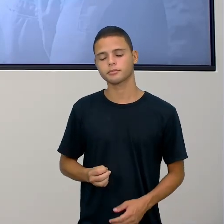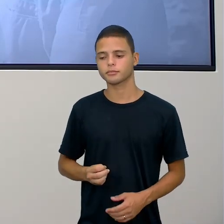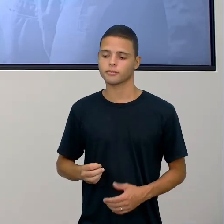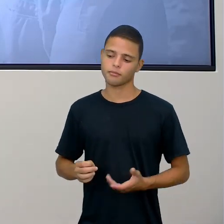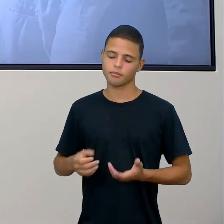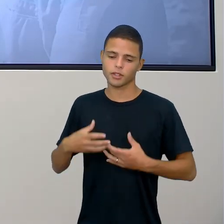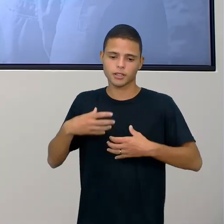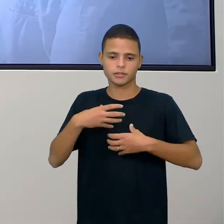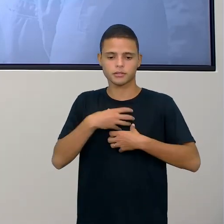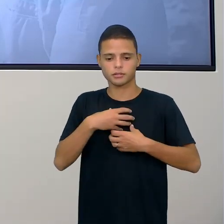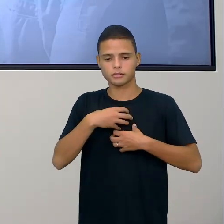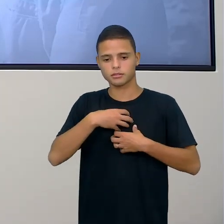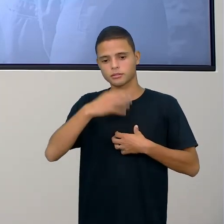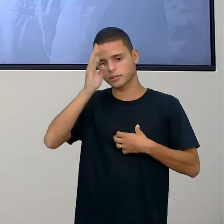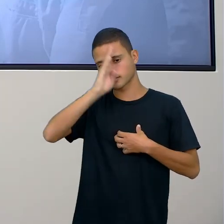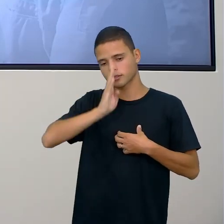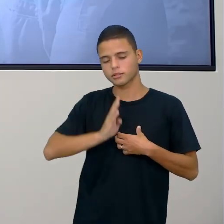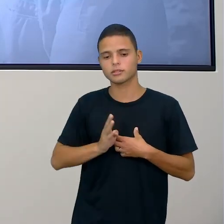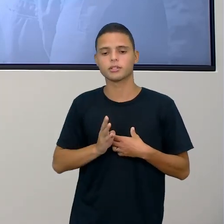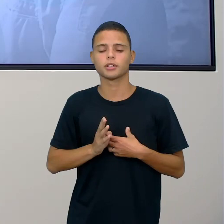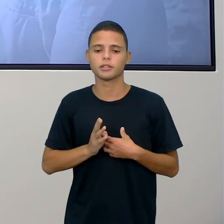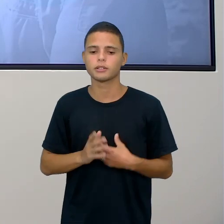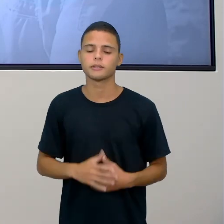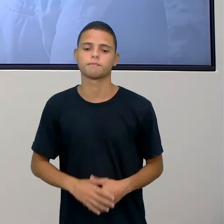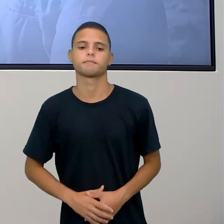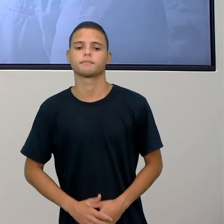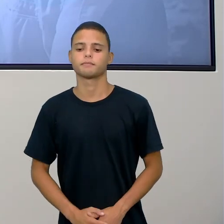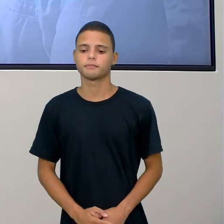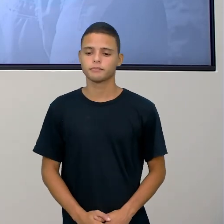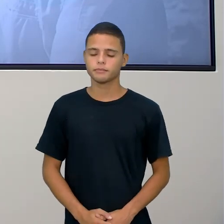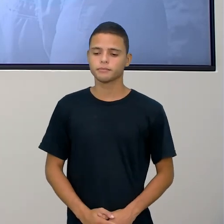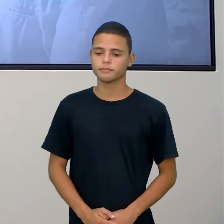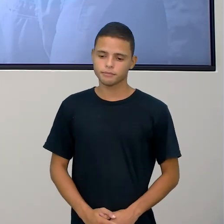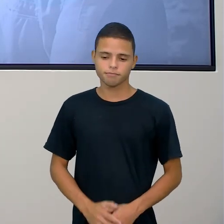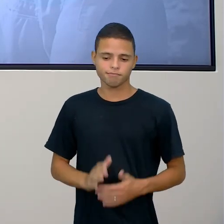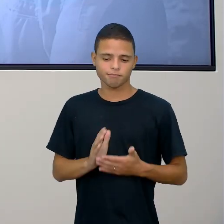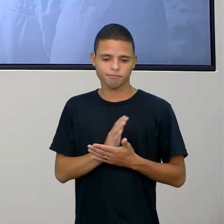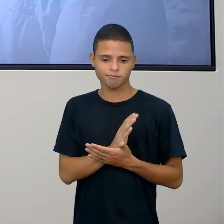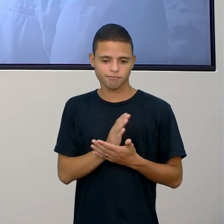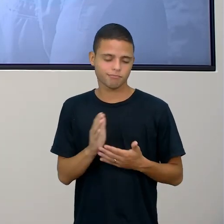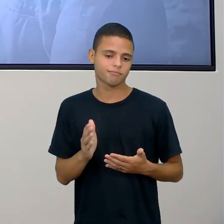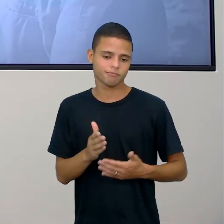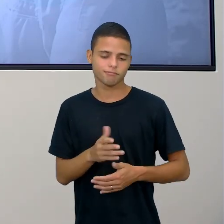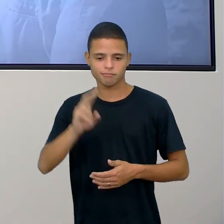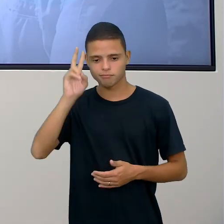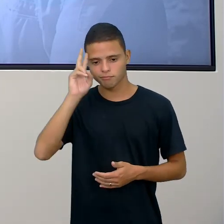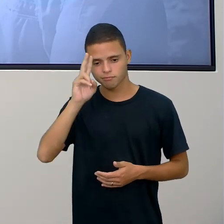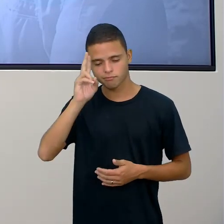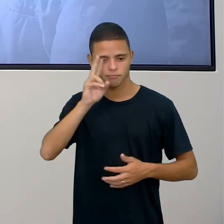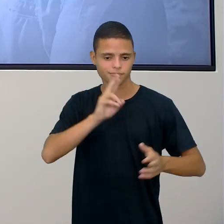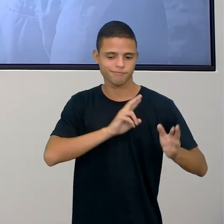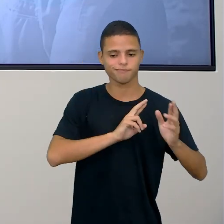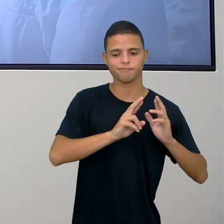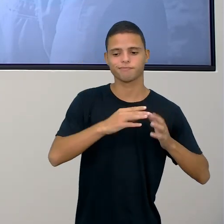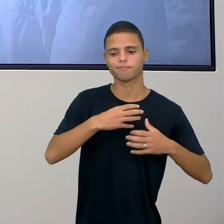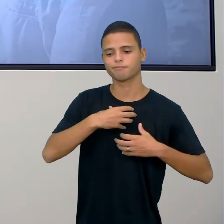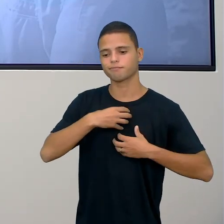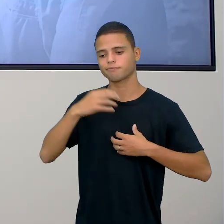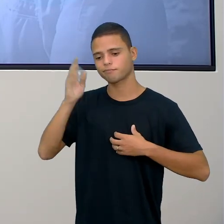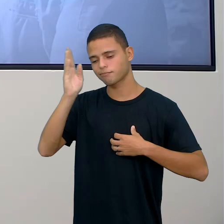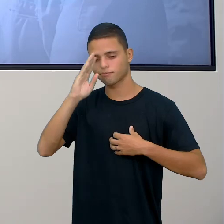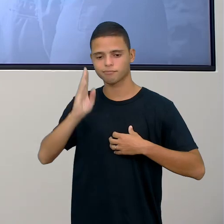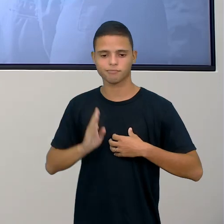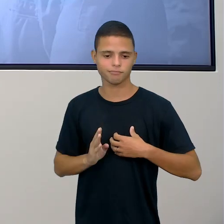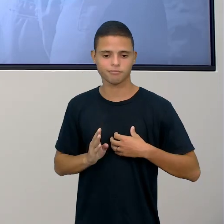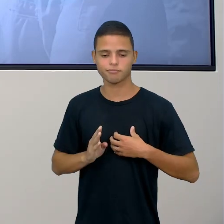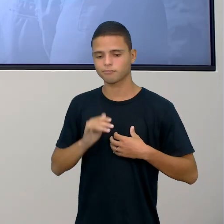né, esse sentimento de ser brasileiro e tudo mais, e alguns mitos relacionados a esse ser brasileiro, que seria